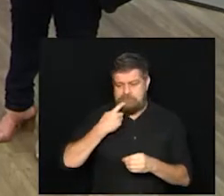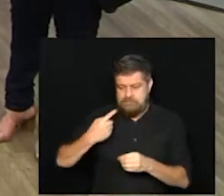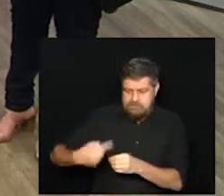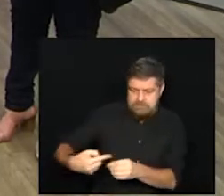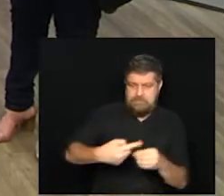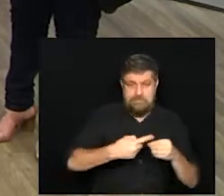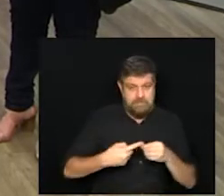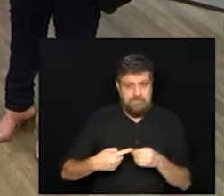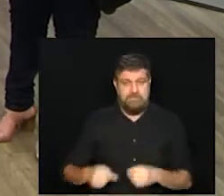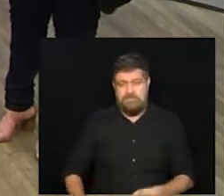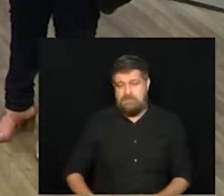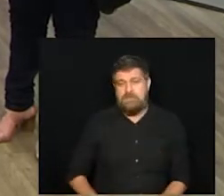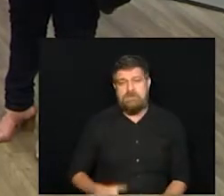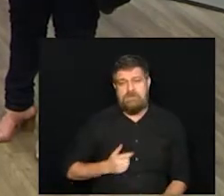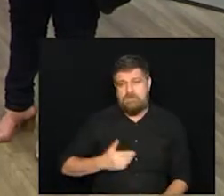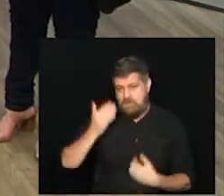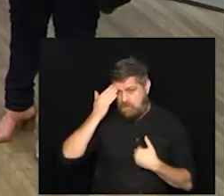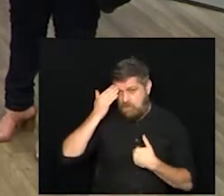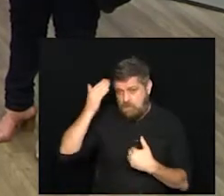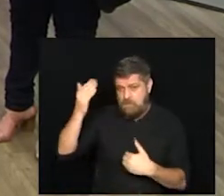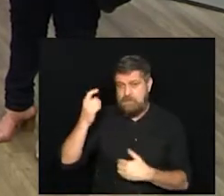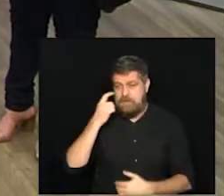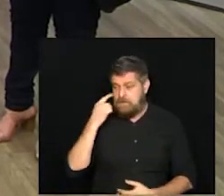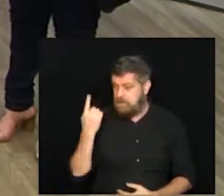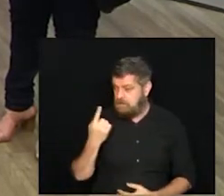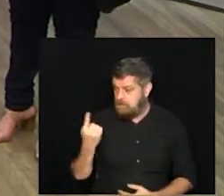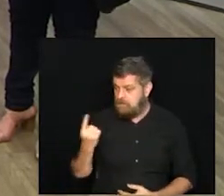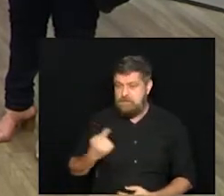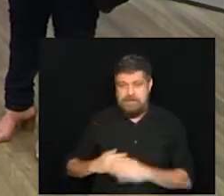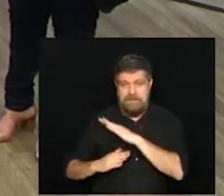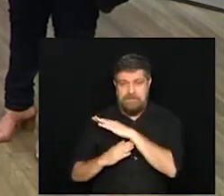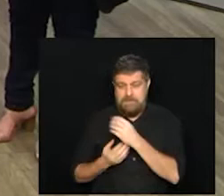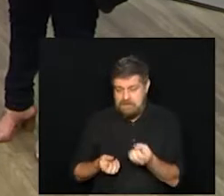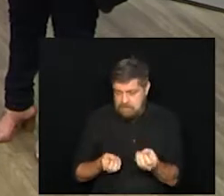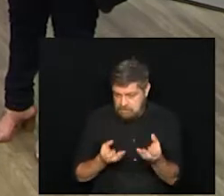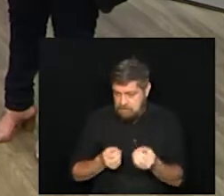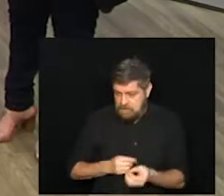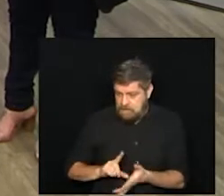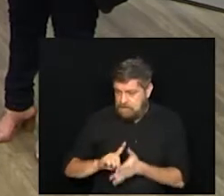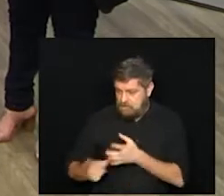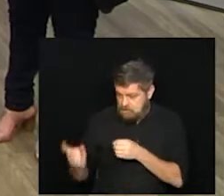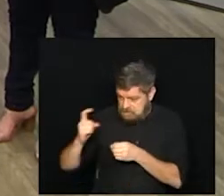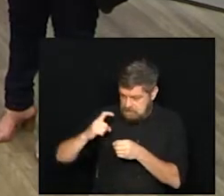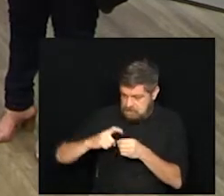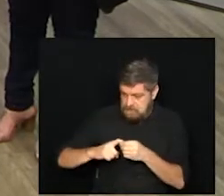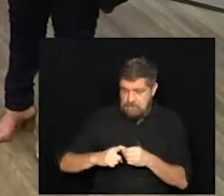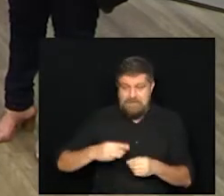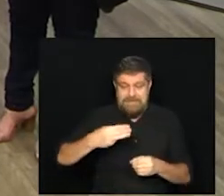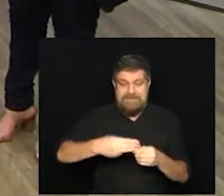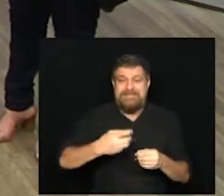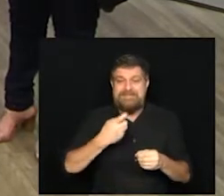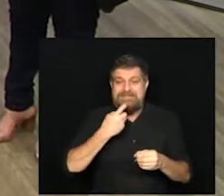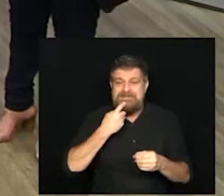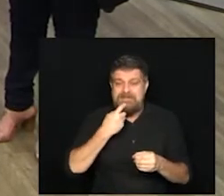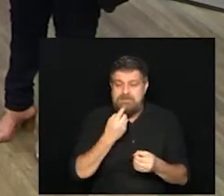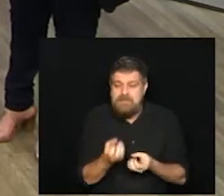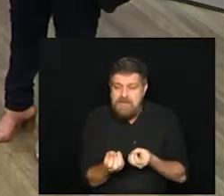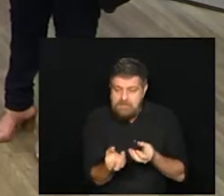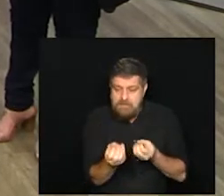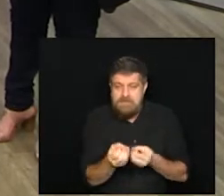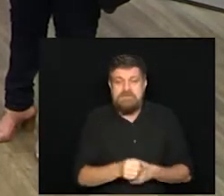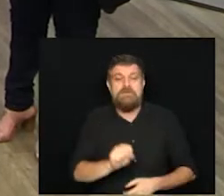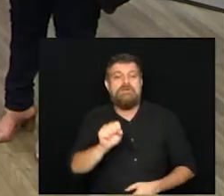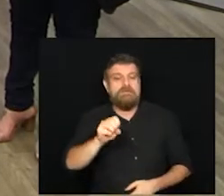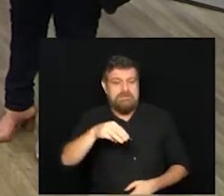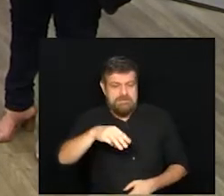de Abreu Muito obrigado pelas notícias do Legislativo volta daqui a pouco com as notícias da Metrópole de Campinas sexta